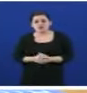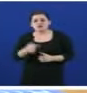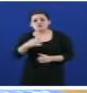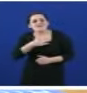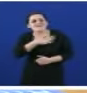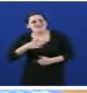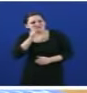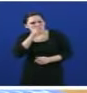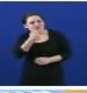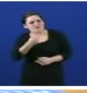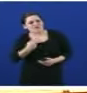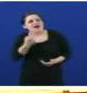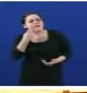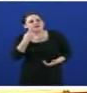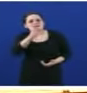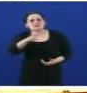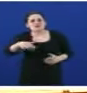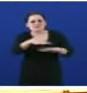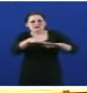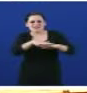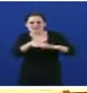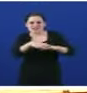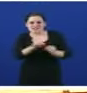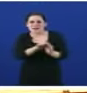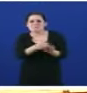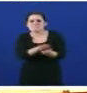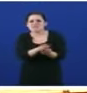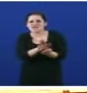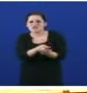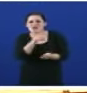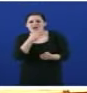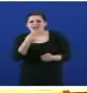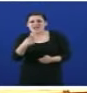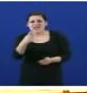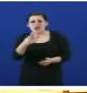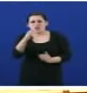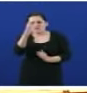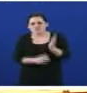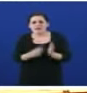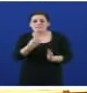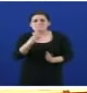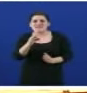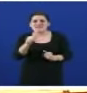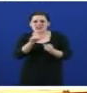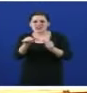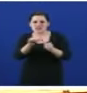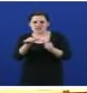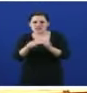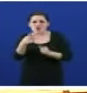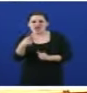que diga os bateeiros deste país como é que o kilo de mesillón baixou durante o seu goberno a 20 céntimos o kilo.